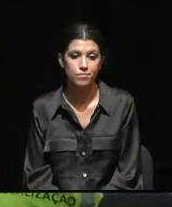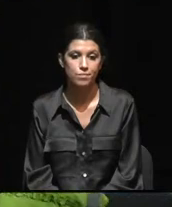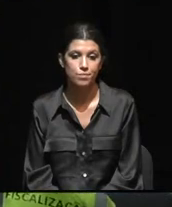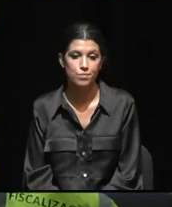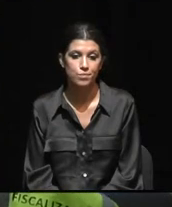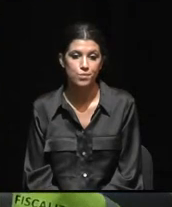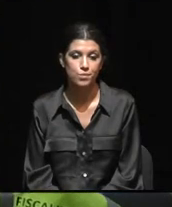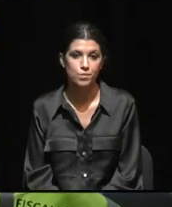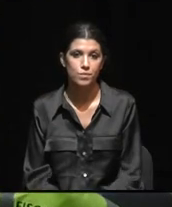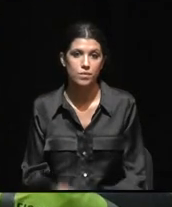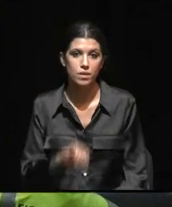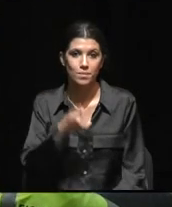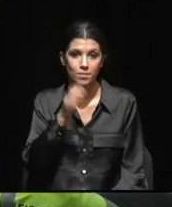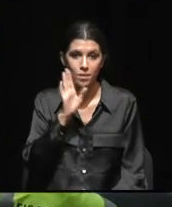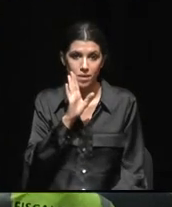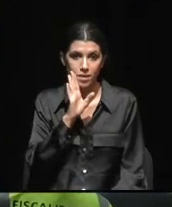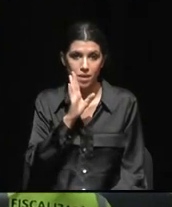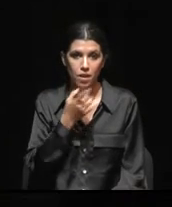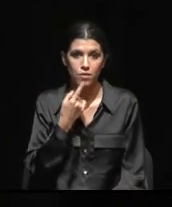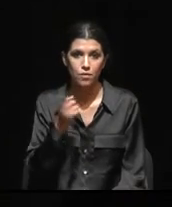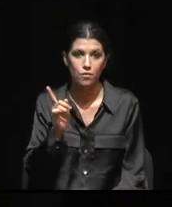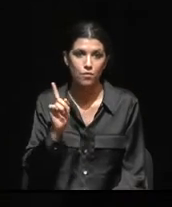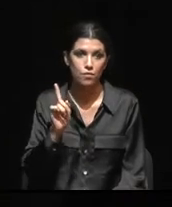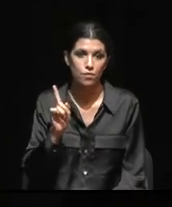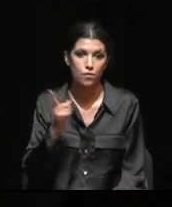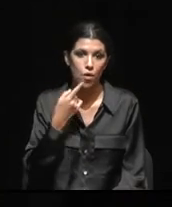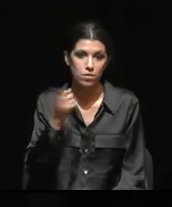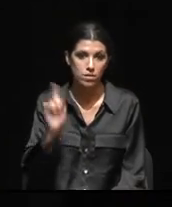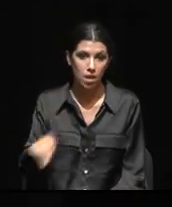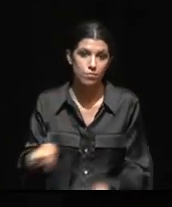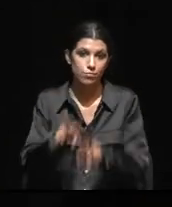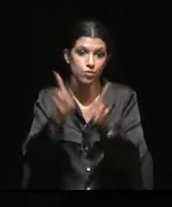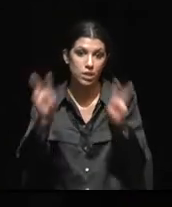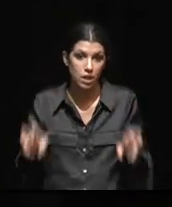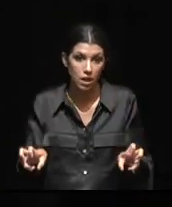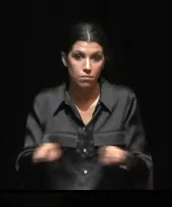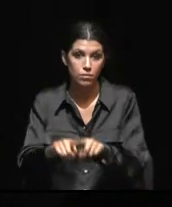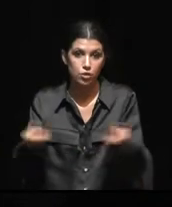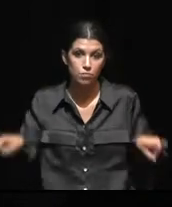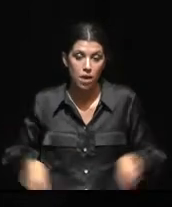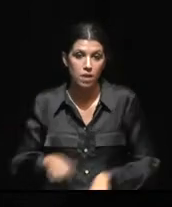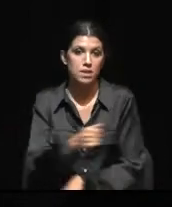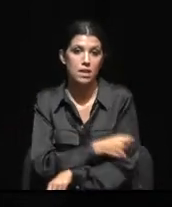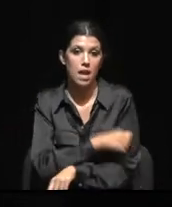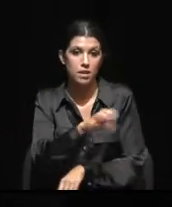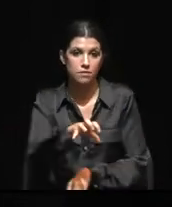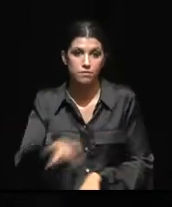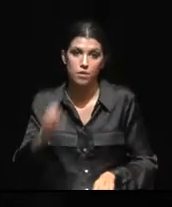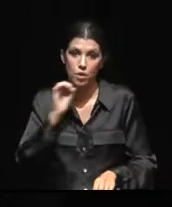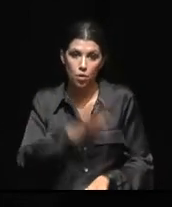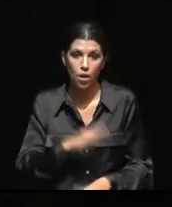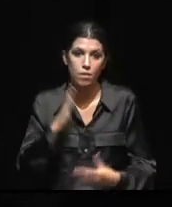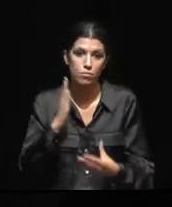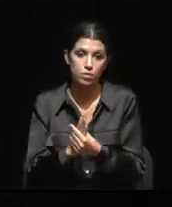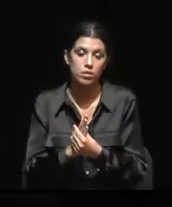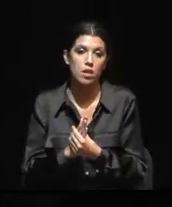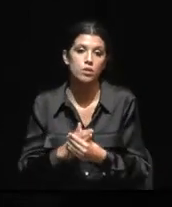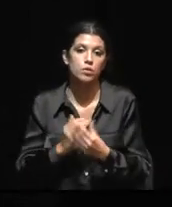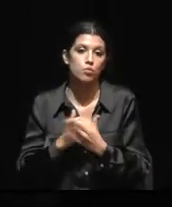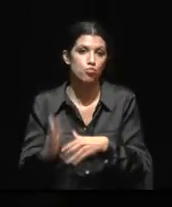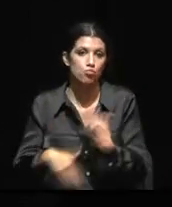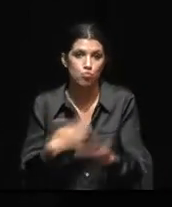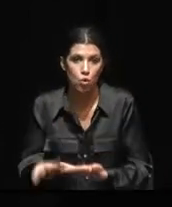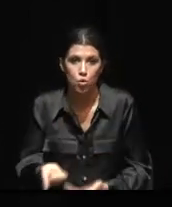recomendação muito boa tarde voltemos ao Voltamos ao tema dos espaços não habitacionais e do processo em curso